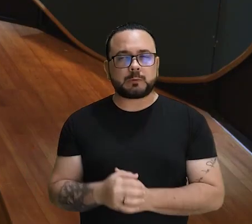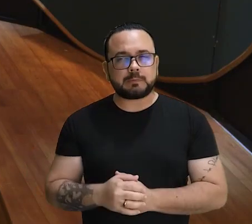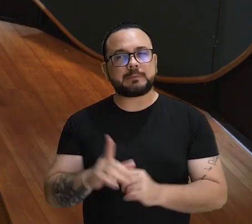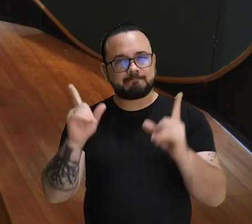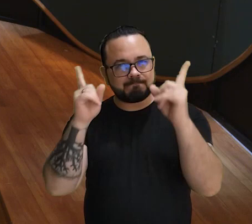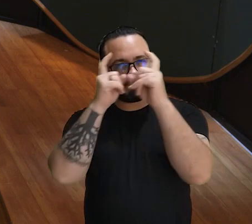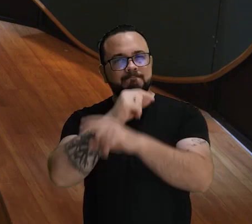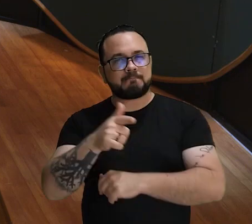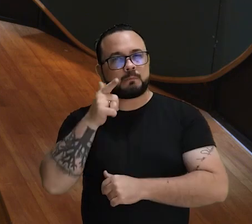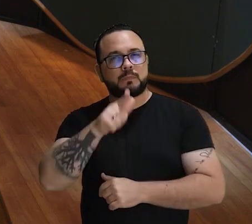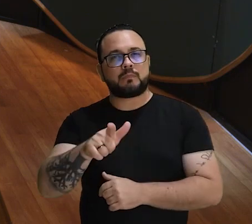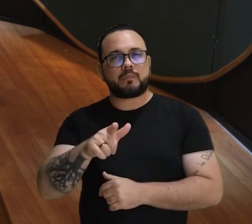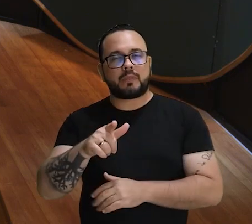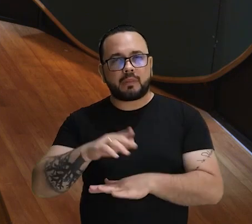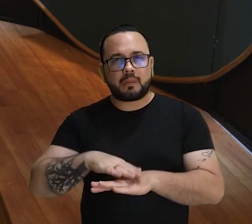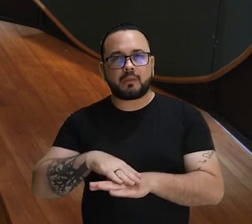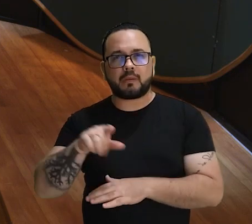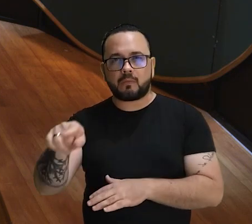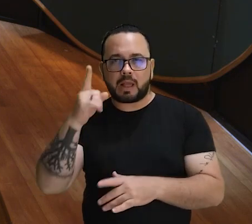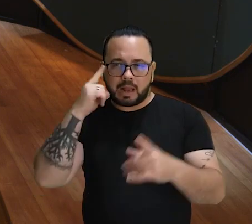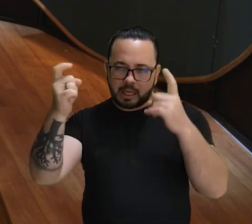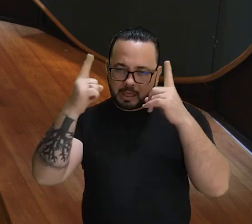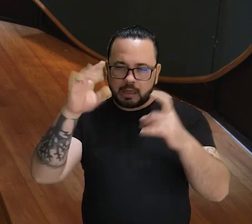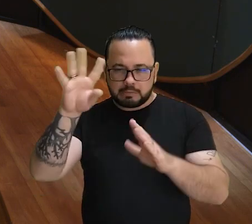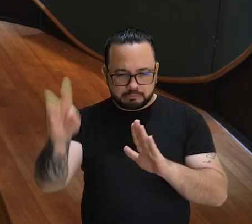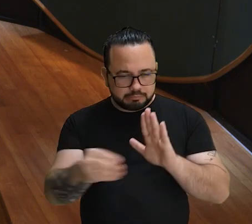Então, às vezes, fica difícil, né, você conseguir passar